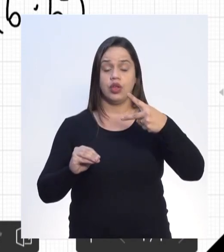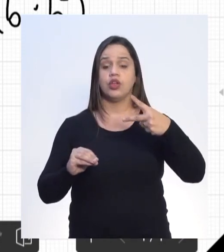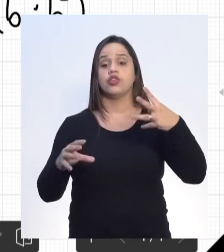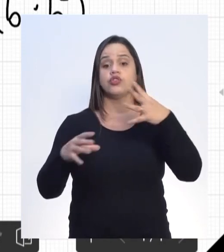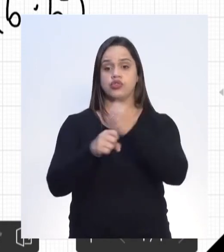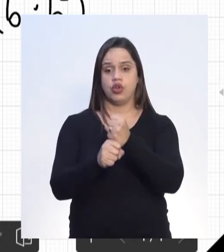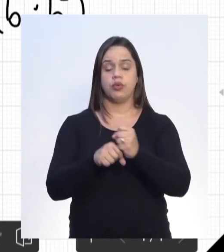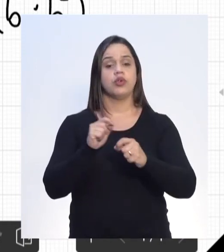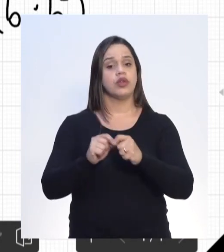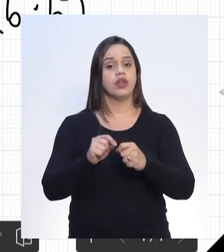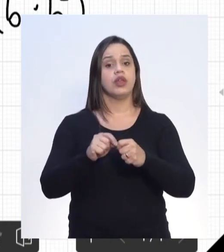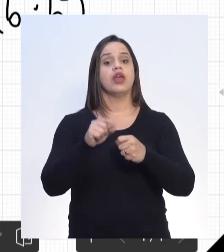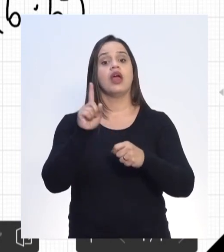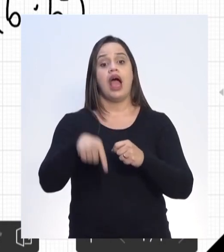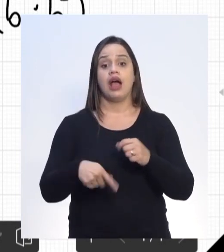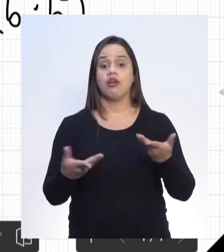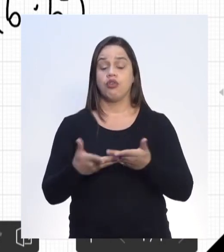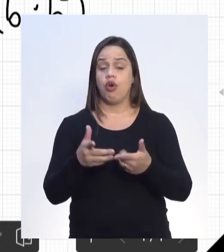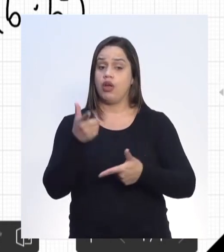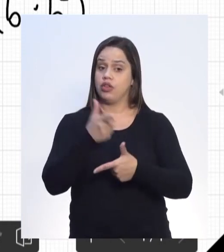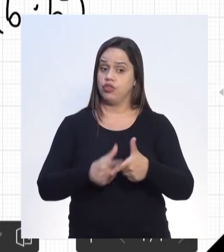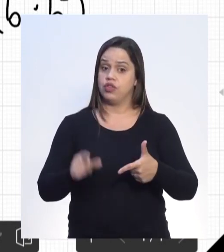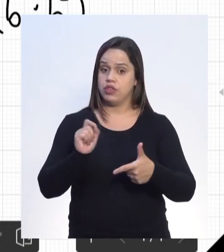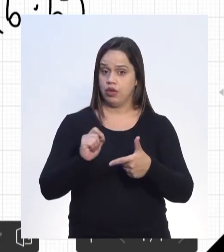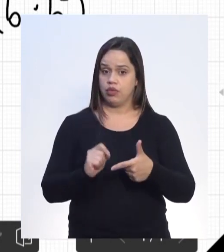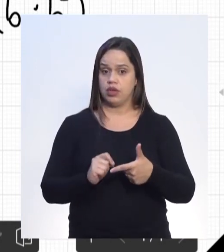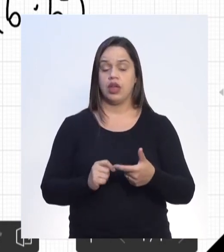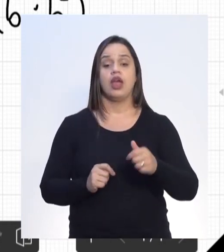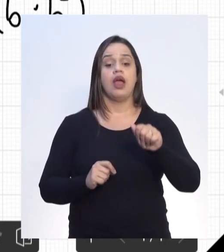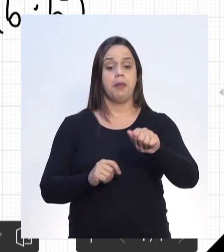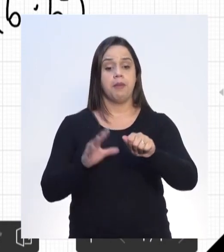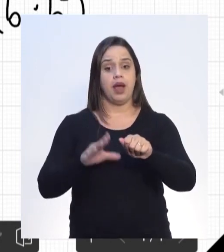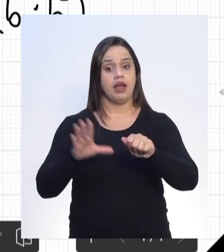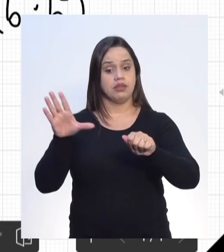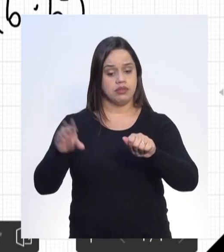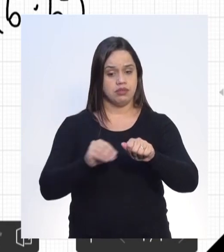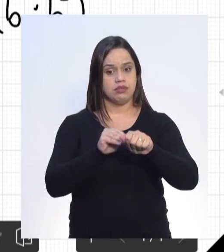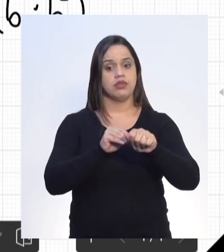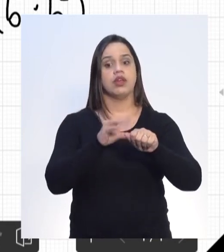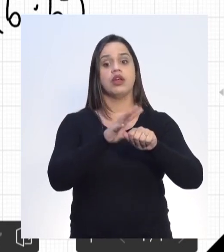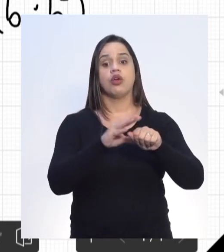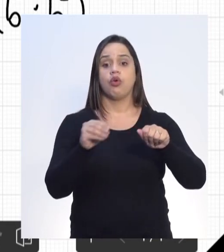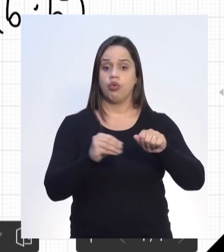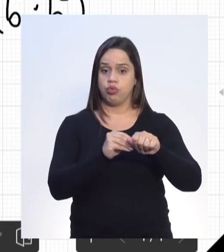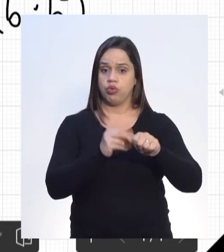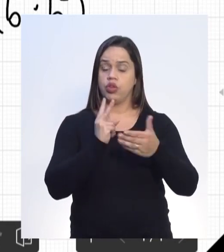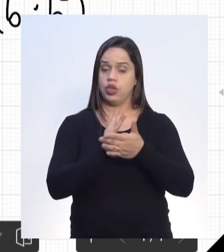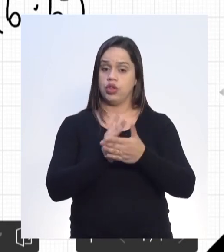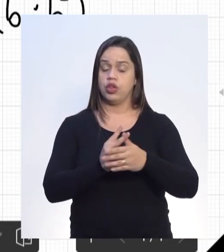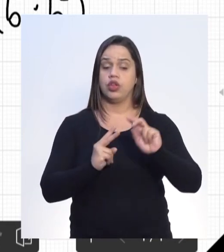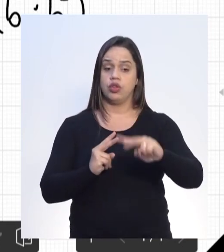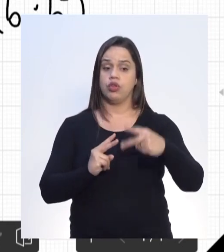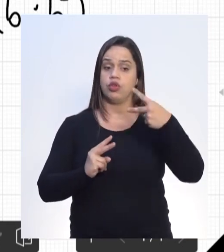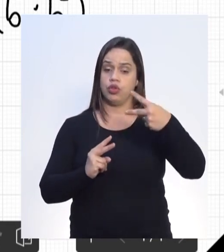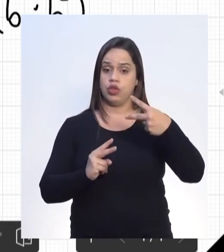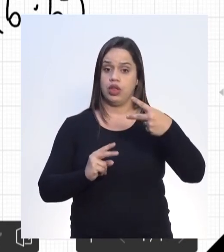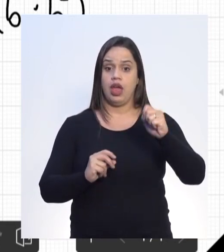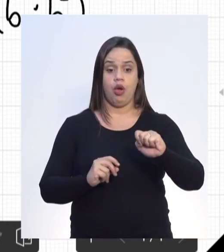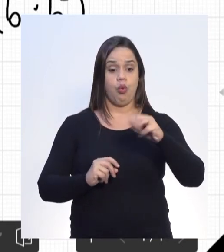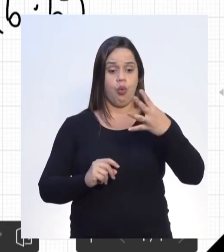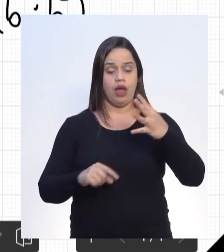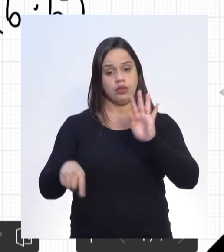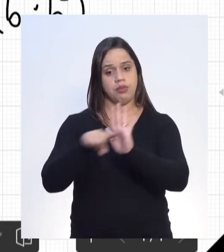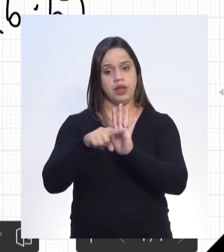divisão, o que a gente tem? Conserva a base e subtrai os expoentes. Portanto, temos aí o resultado menos